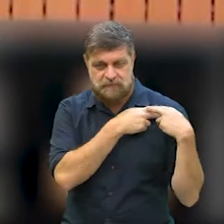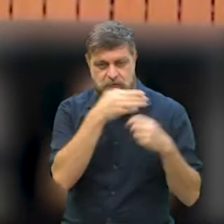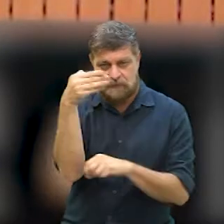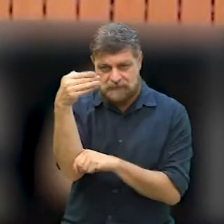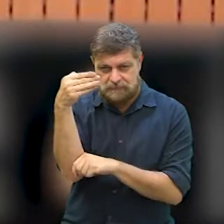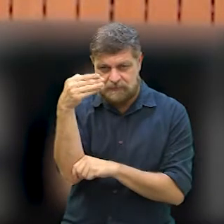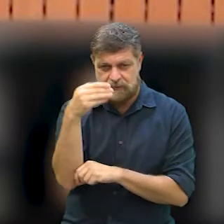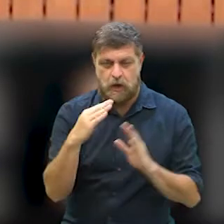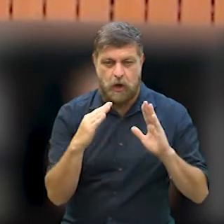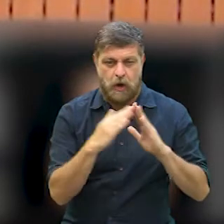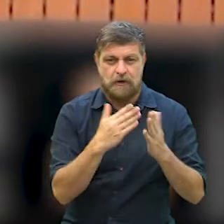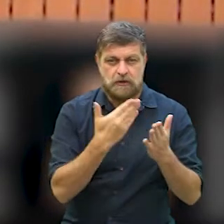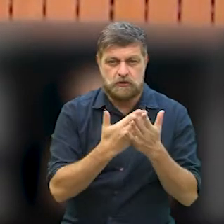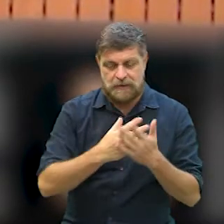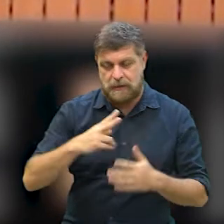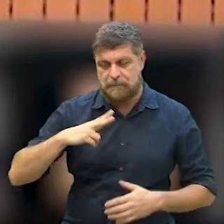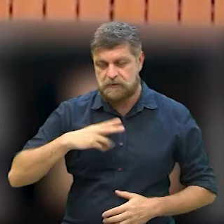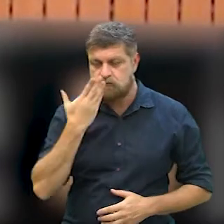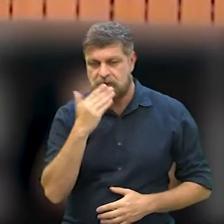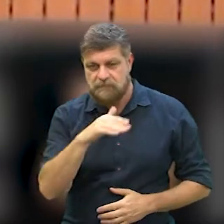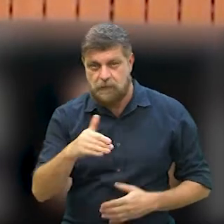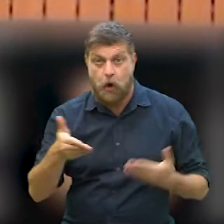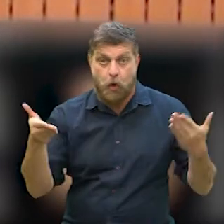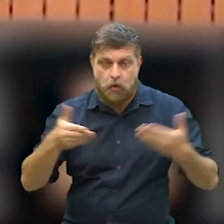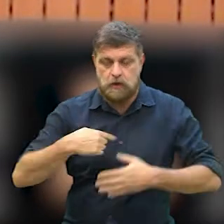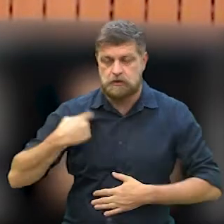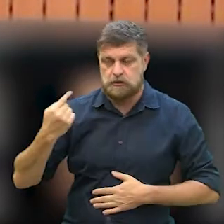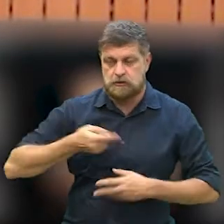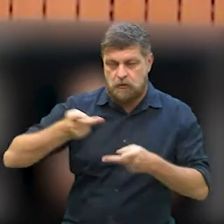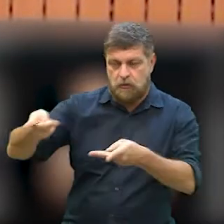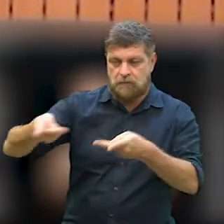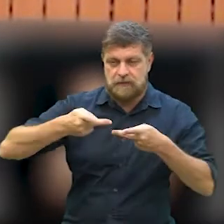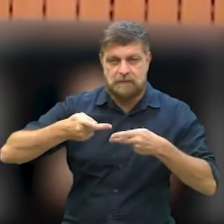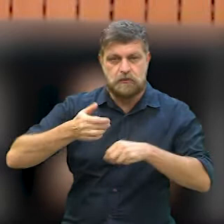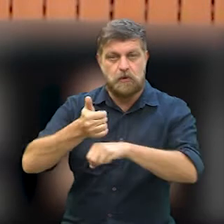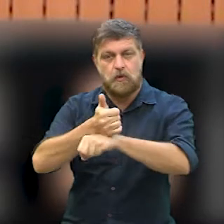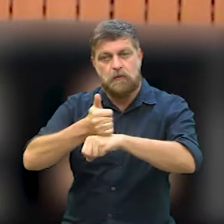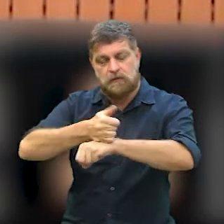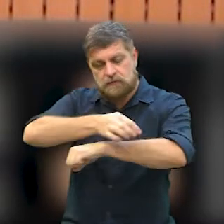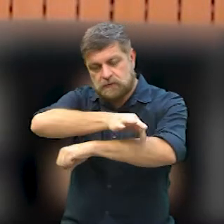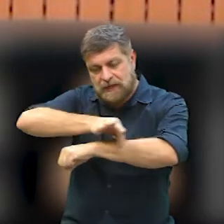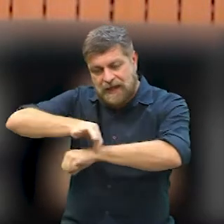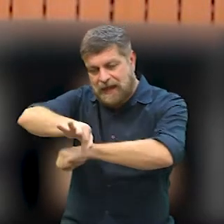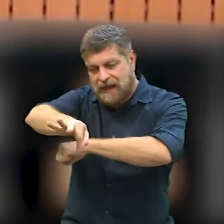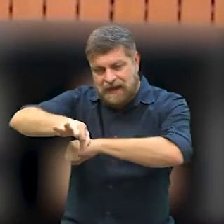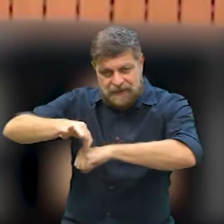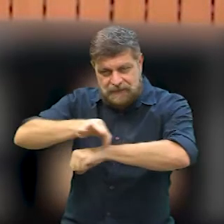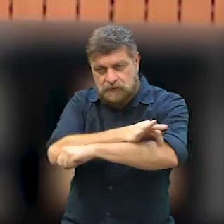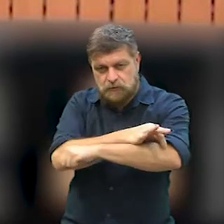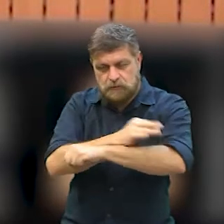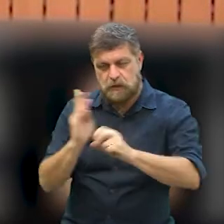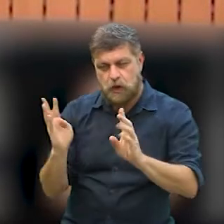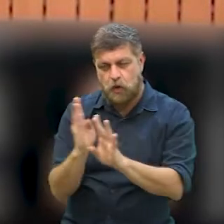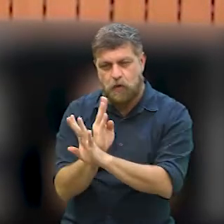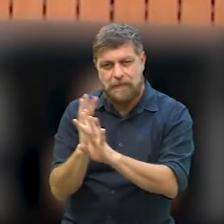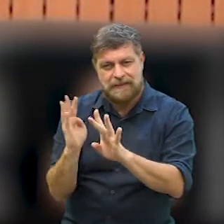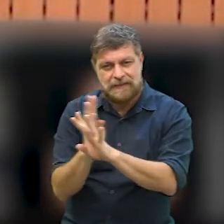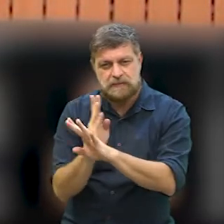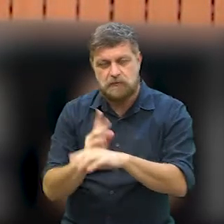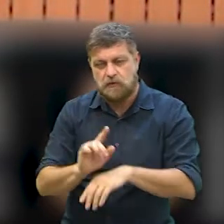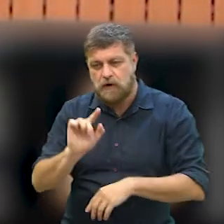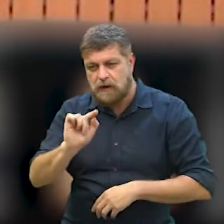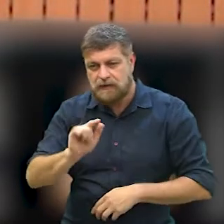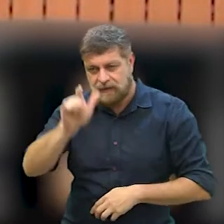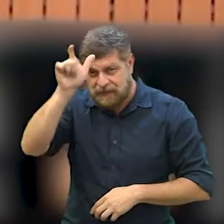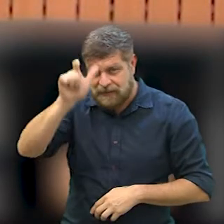de hotelaria escolas infantis particulares e hoje aqui com os profissionais de arquitetura e urbanismo